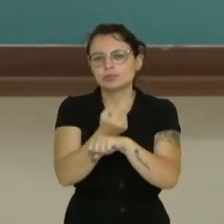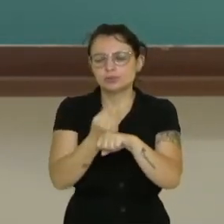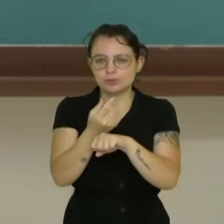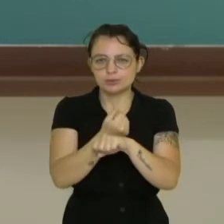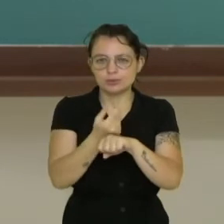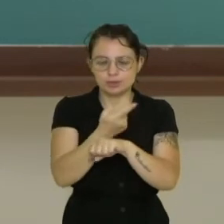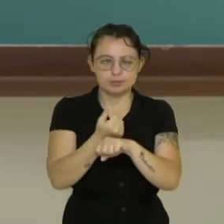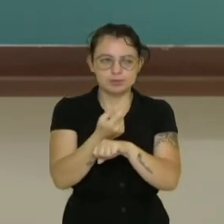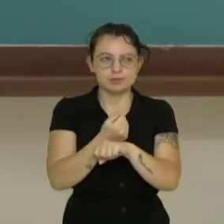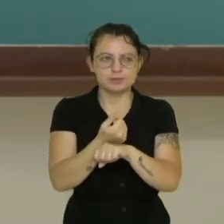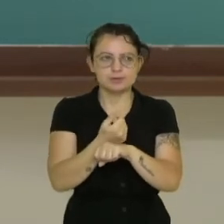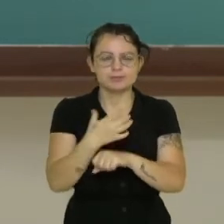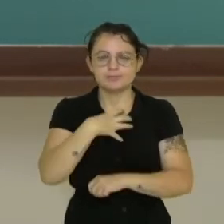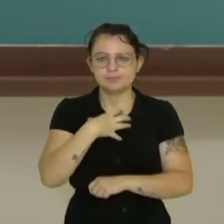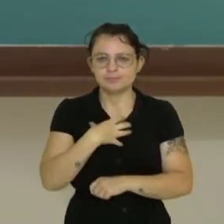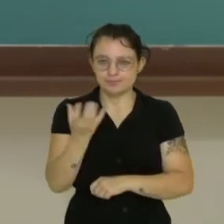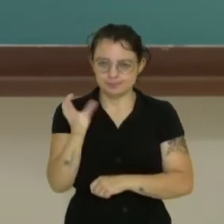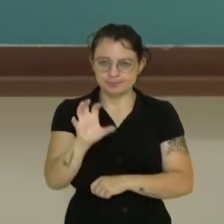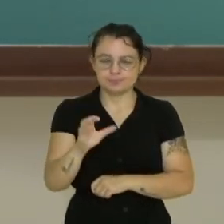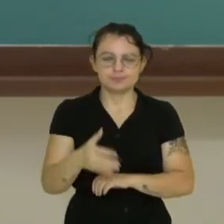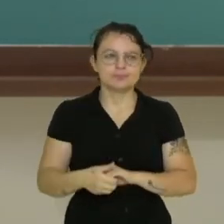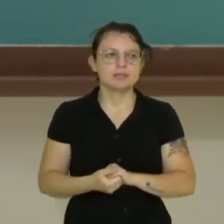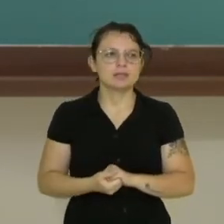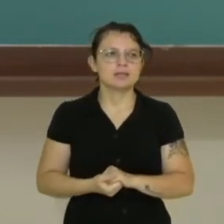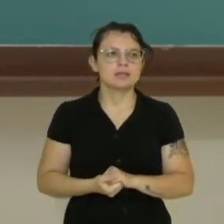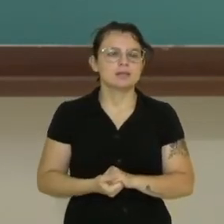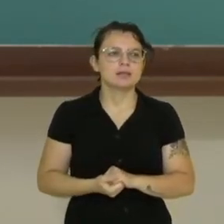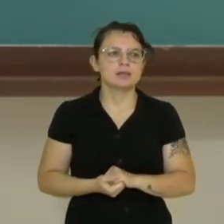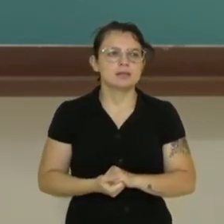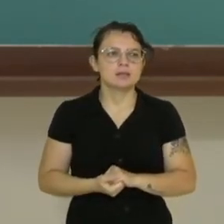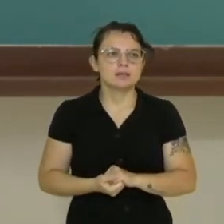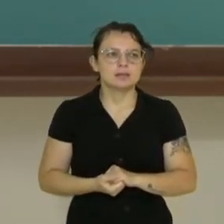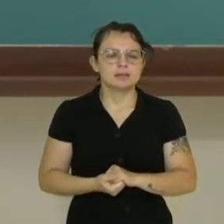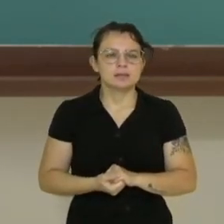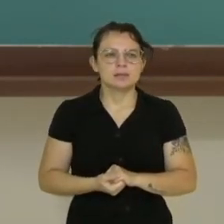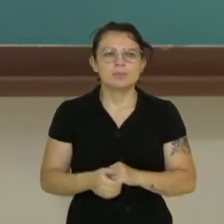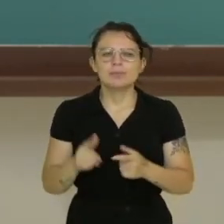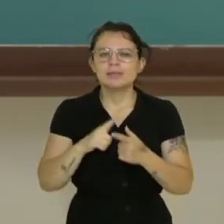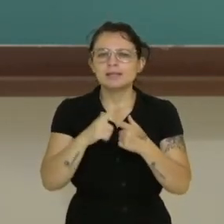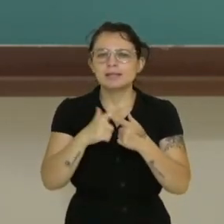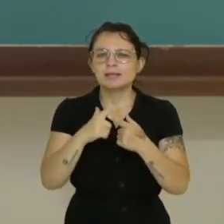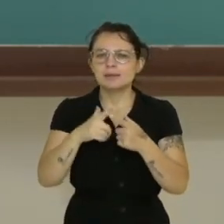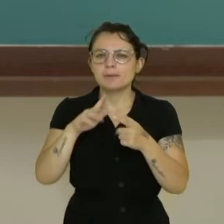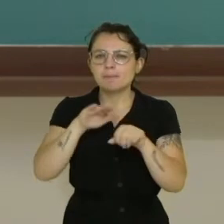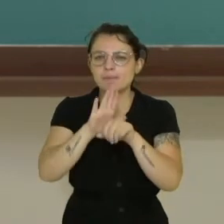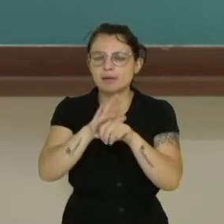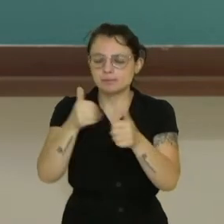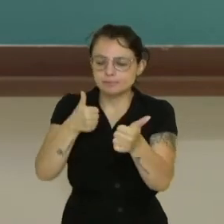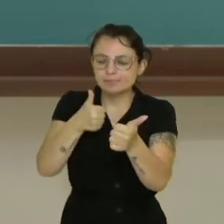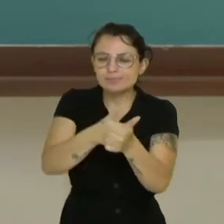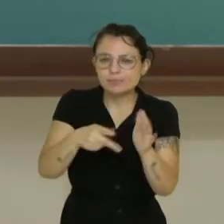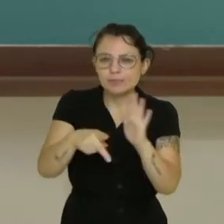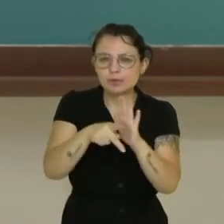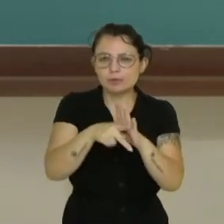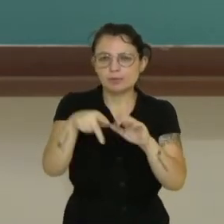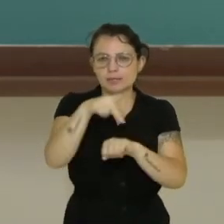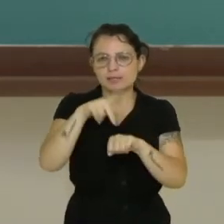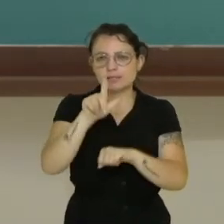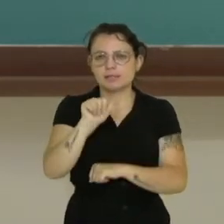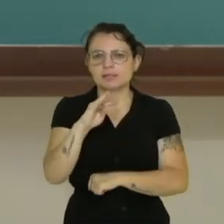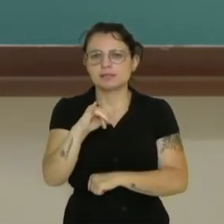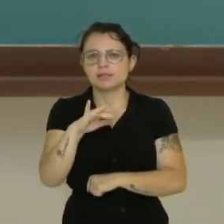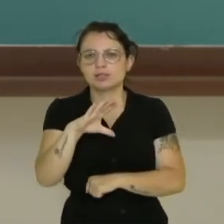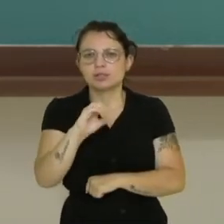socioeconômicas nesse sentido. Eles se aproximam muito mais economicamente dos países latinos do que